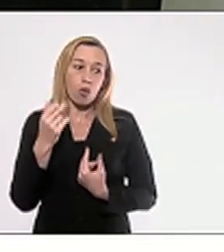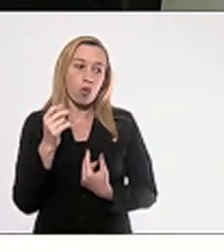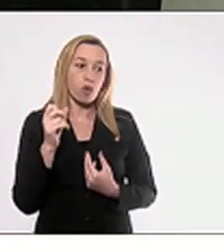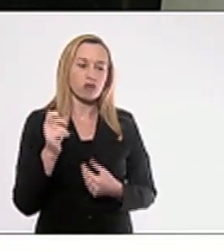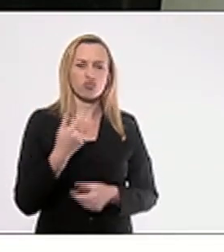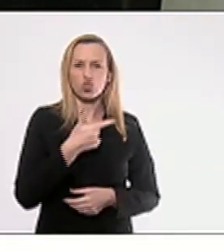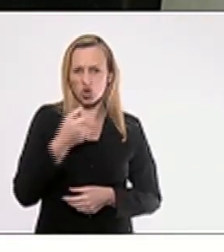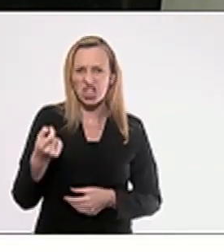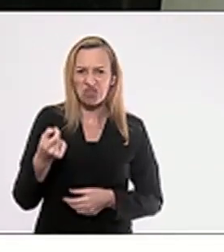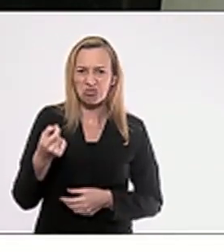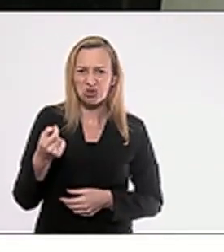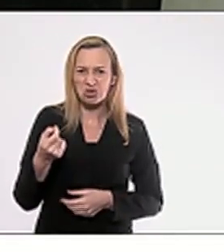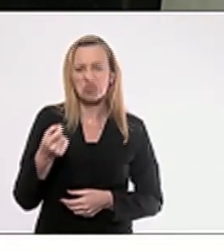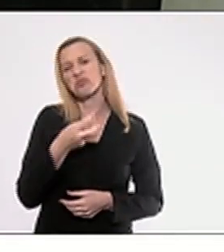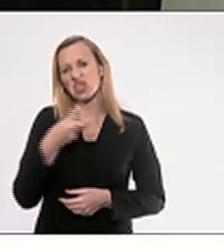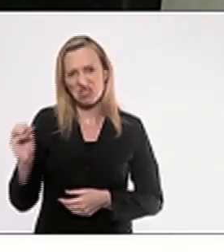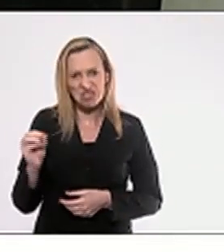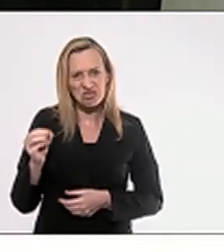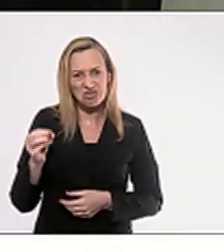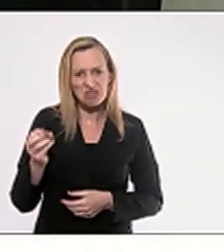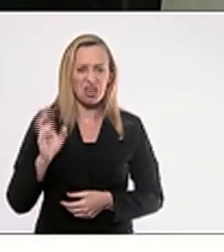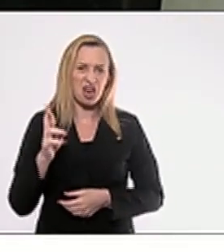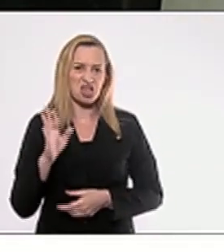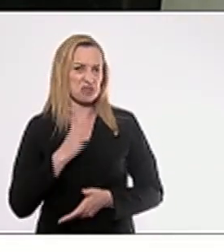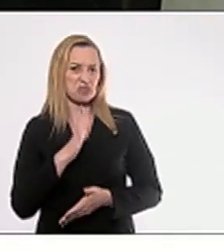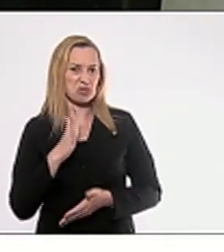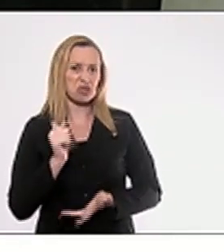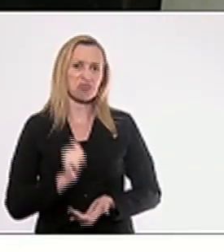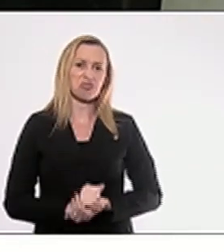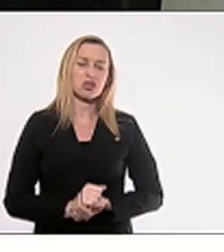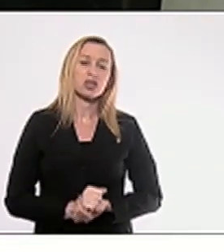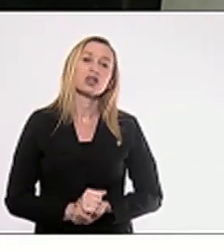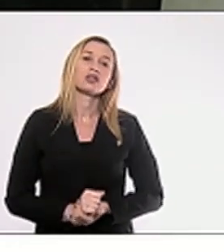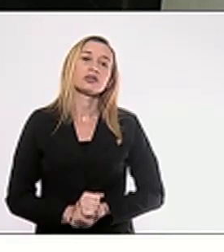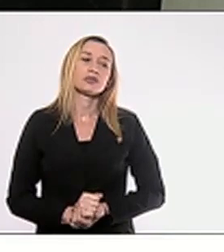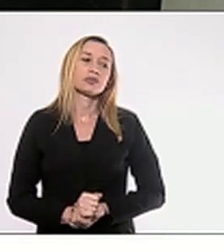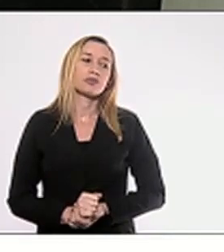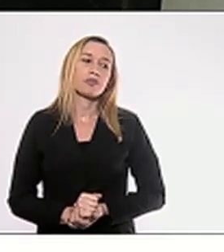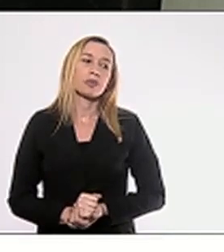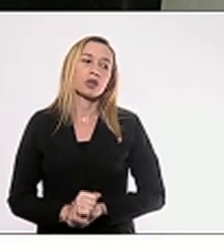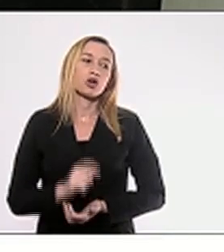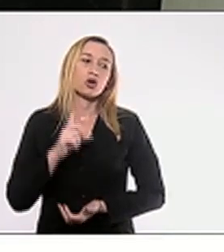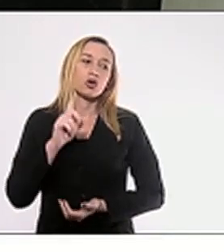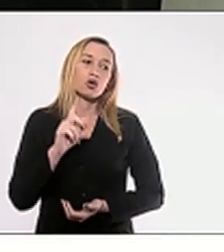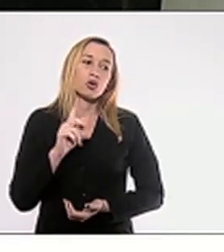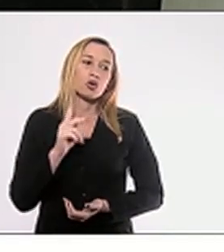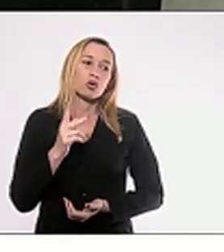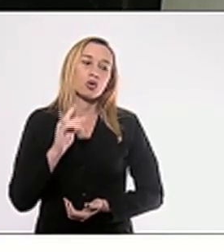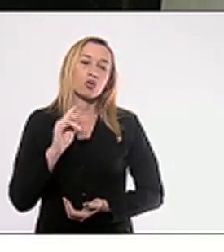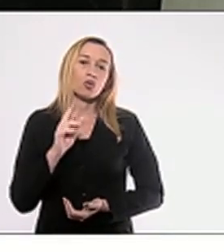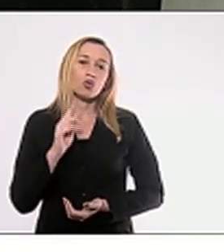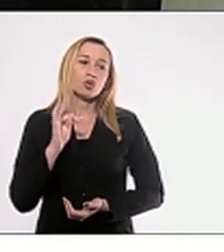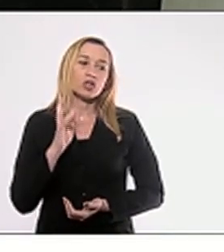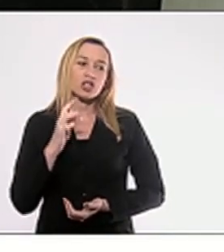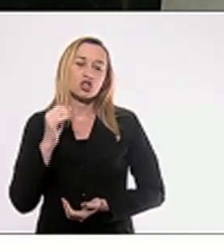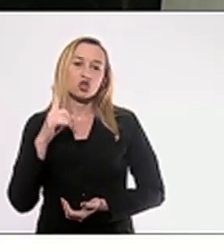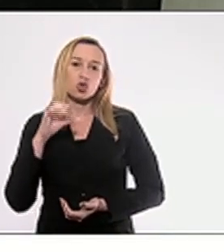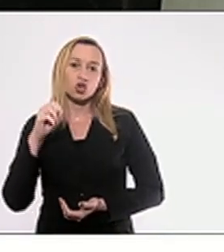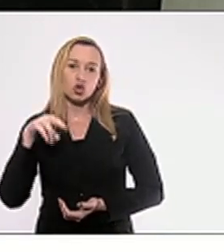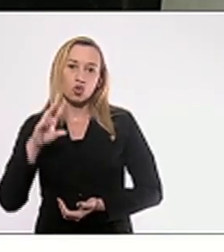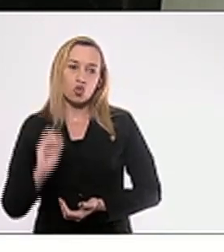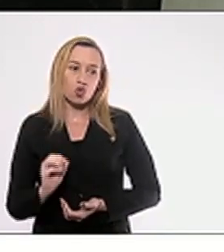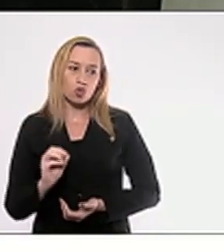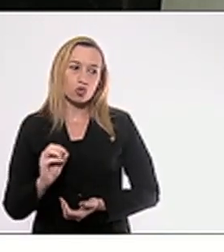custa 200, 300 reais talvez. Um ultrassônico vai custar 500,